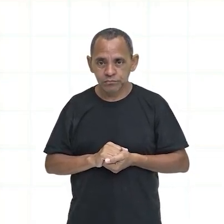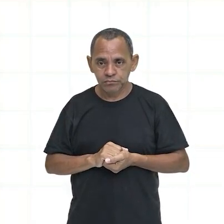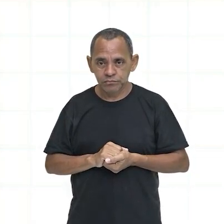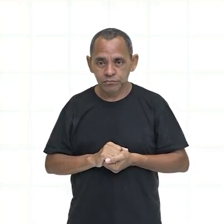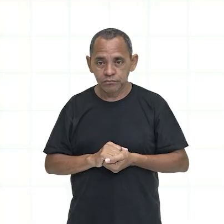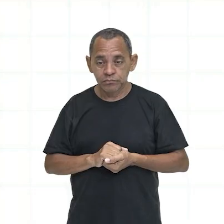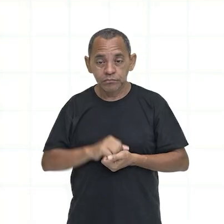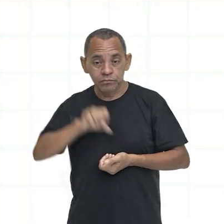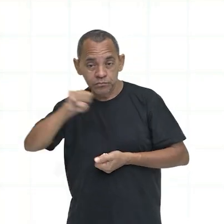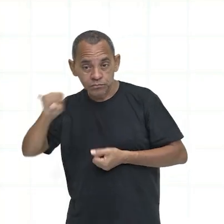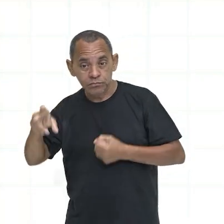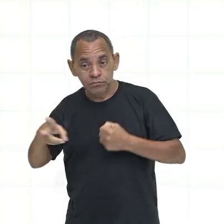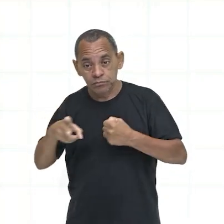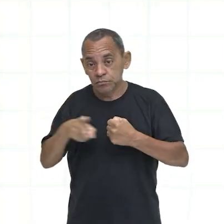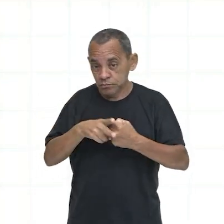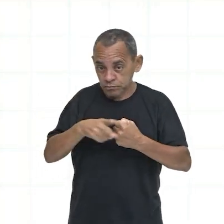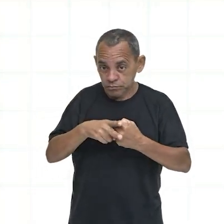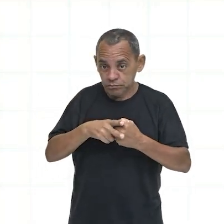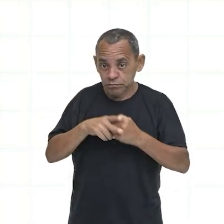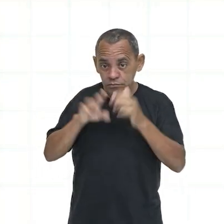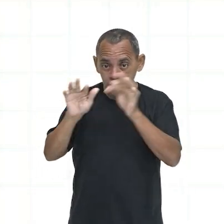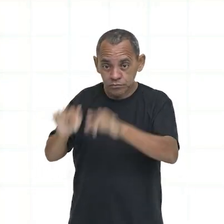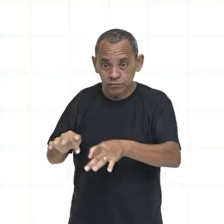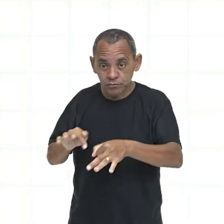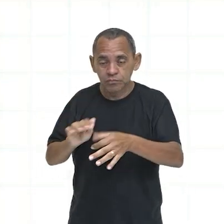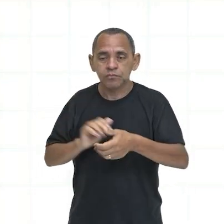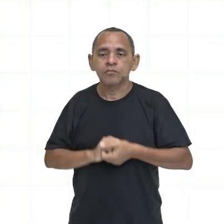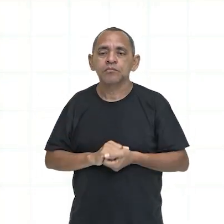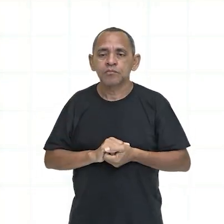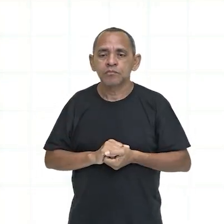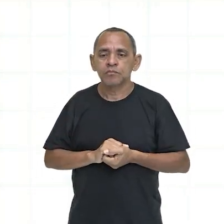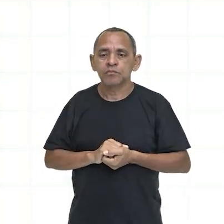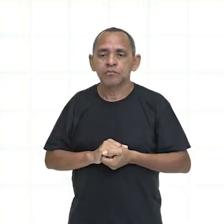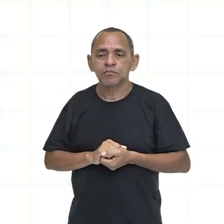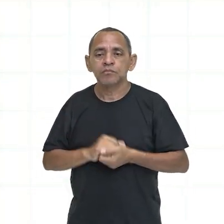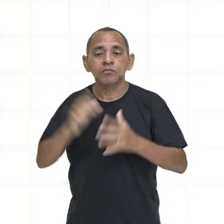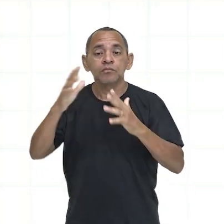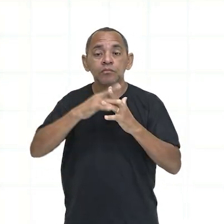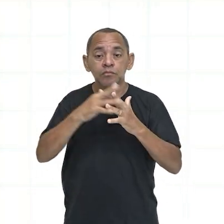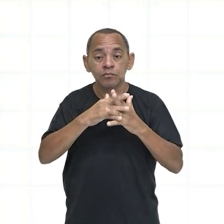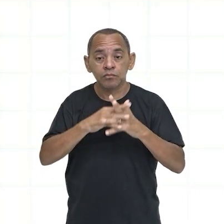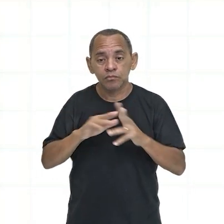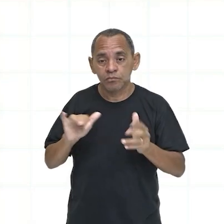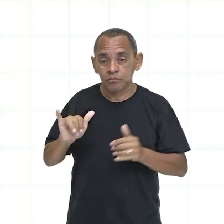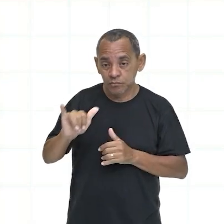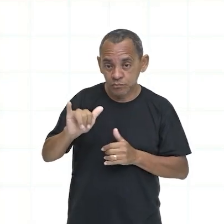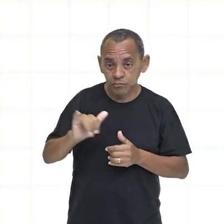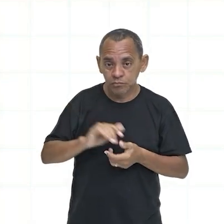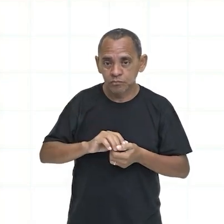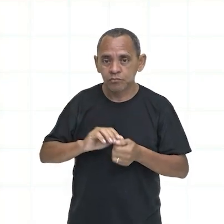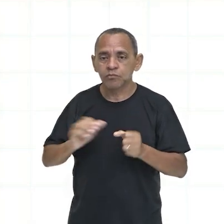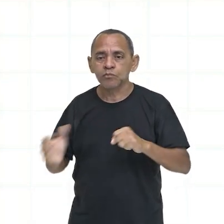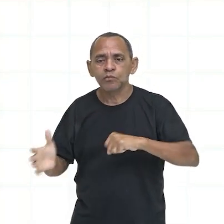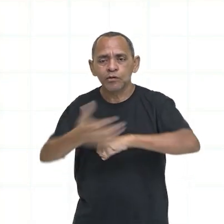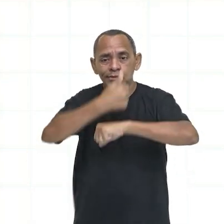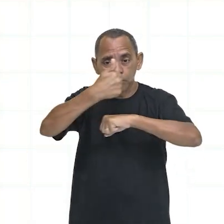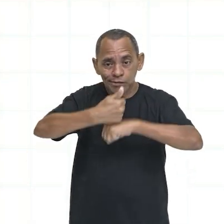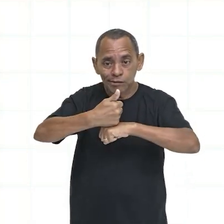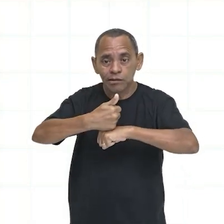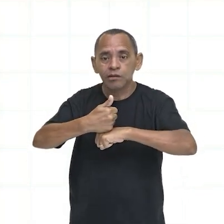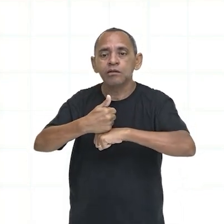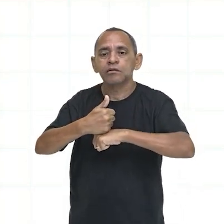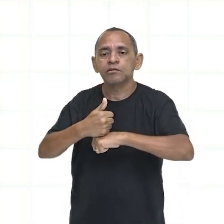terminação em consoante Y, como é o verbo cry, eu vou substituir o Y por IS.